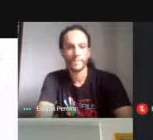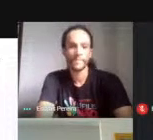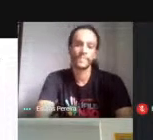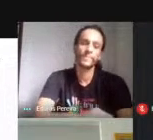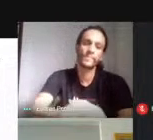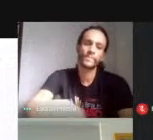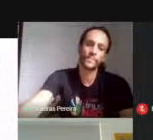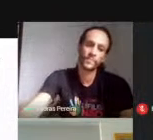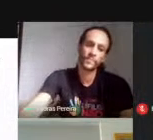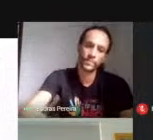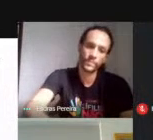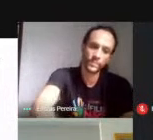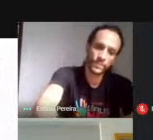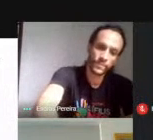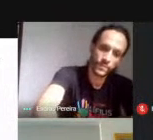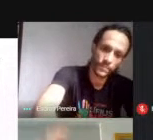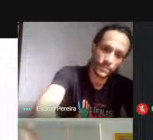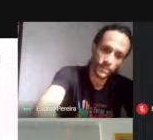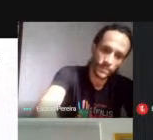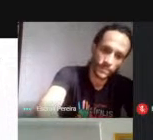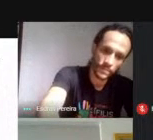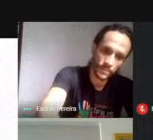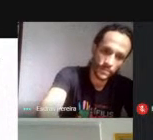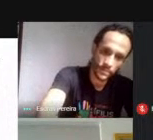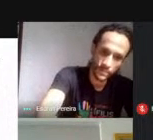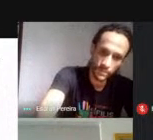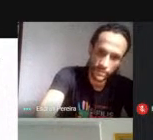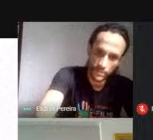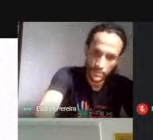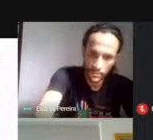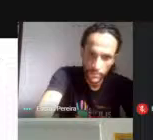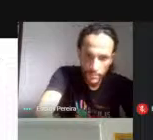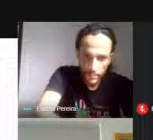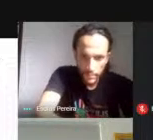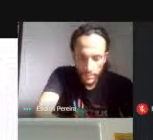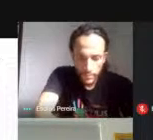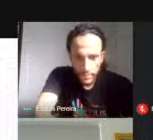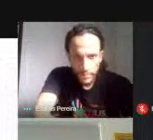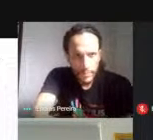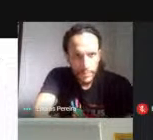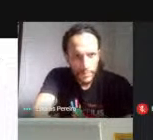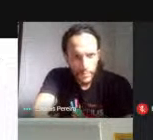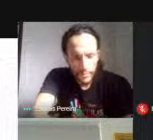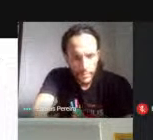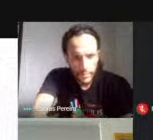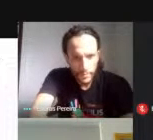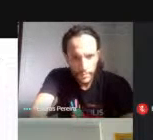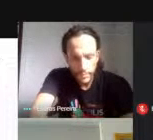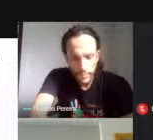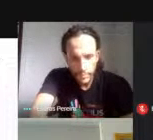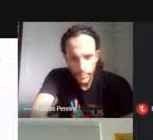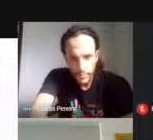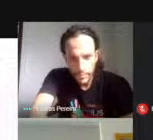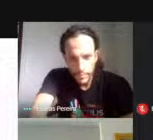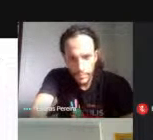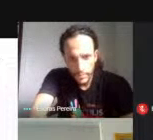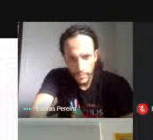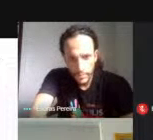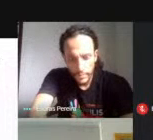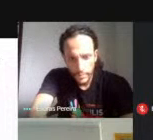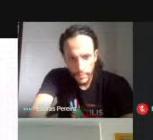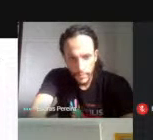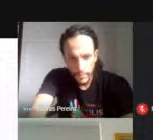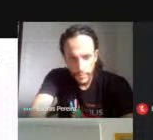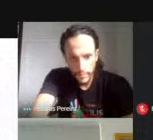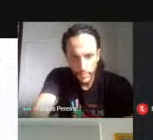tem um preservativo, mas vamos tirar o olhar apenas para essa questão apenas do uso do preservativo e